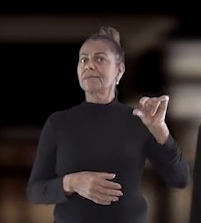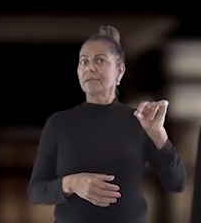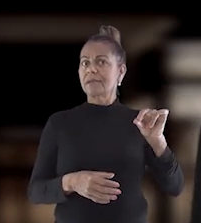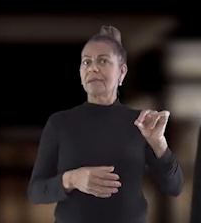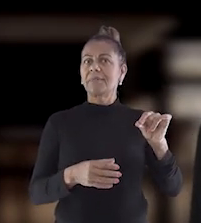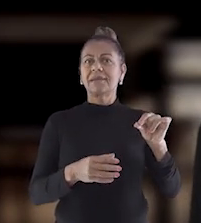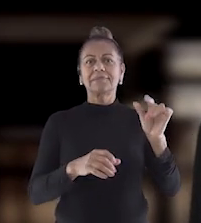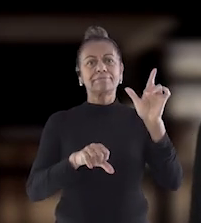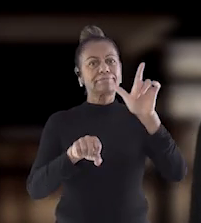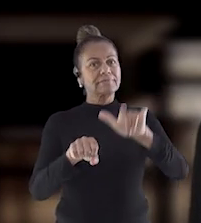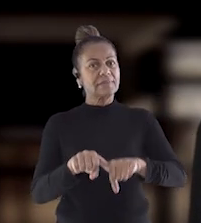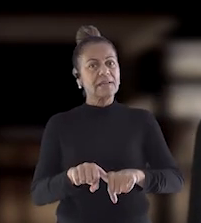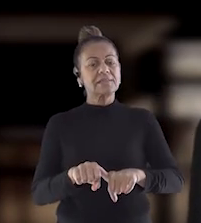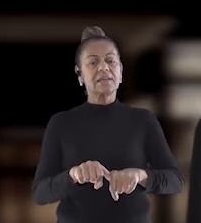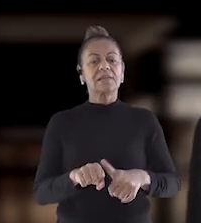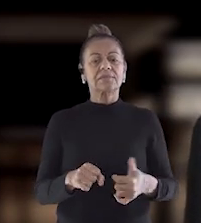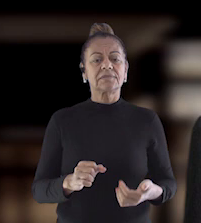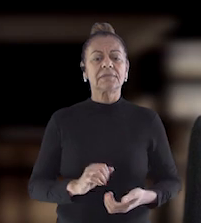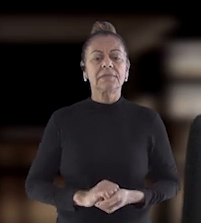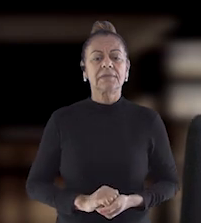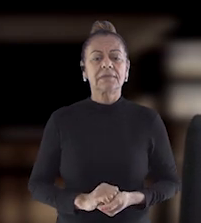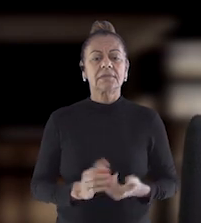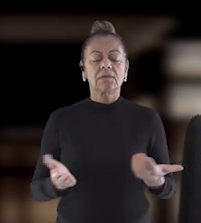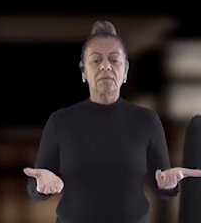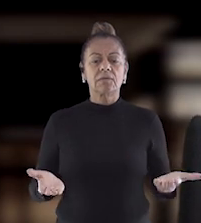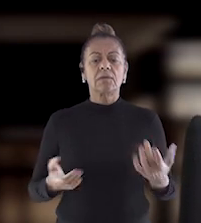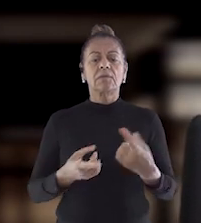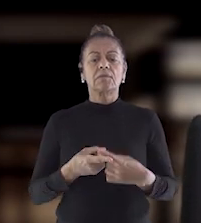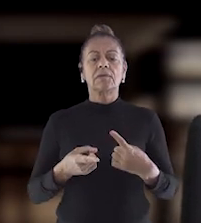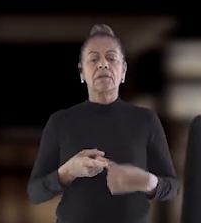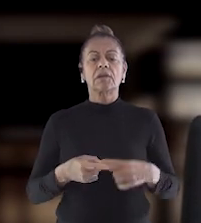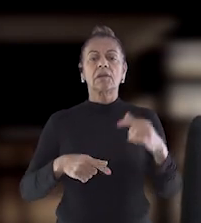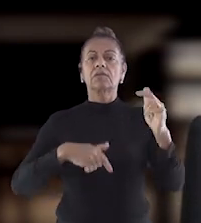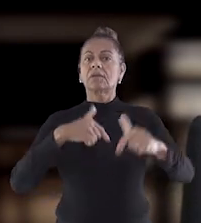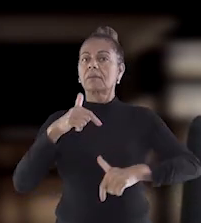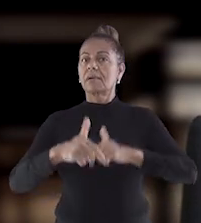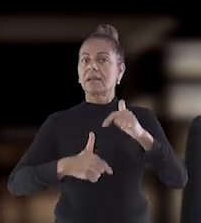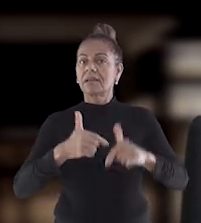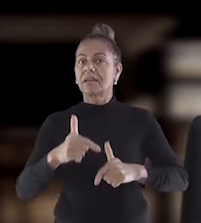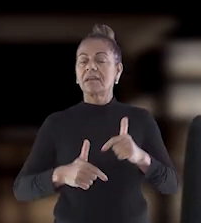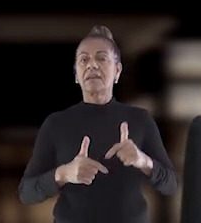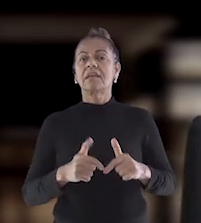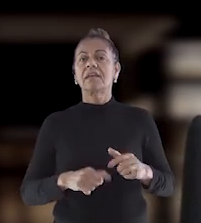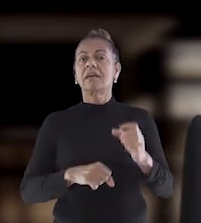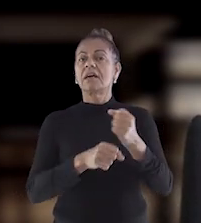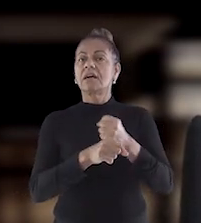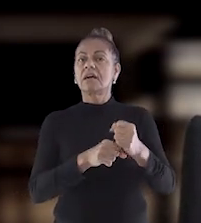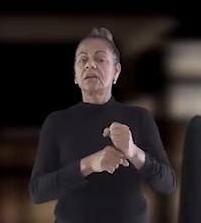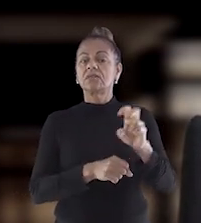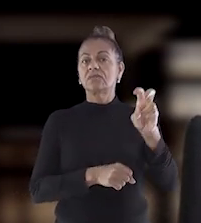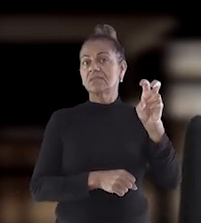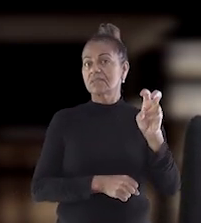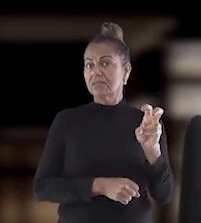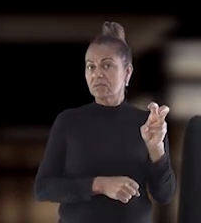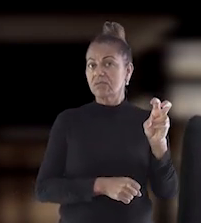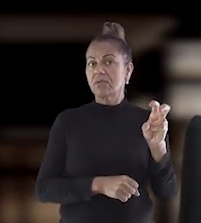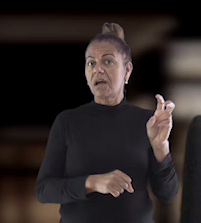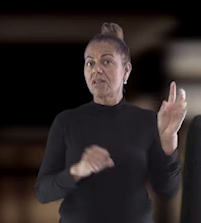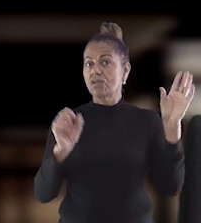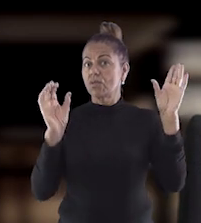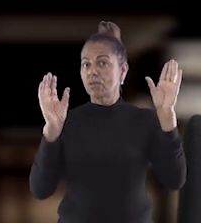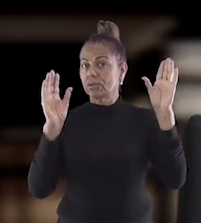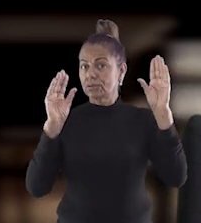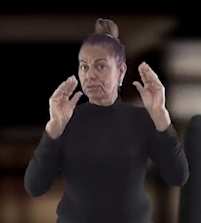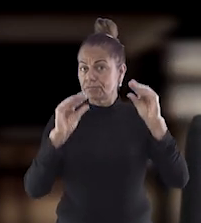trabalho, às vezes, assim, eu trabalhava à noite, eu trabalhei no Kiss Motel aqui, eu trabalhei 5 anos de noite.